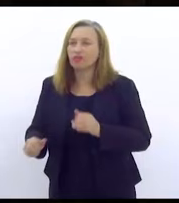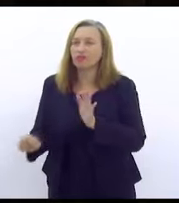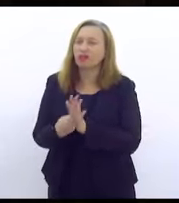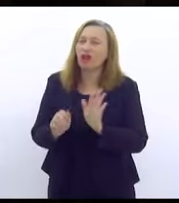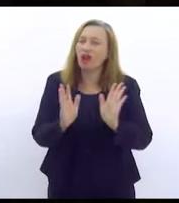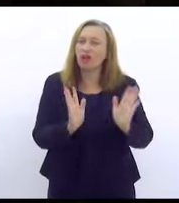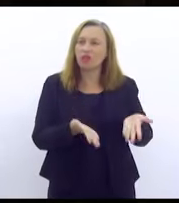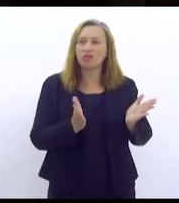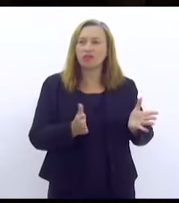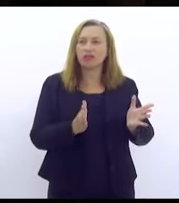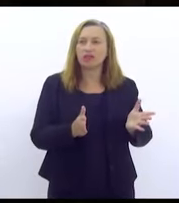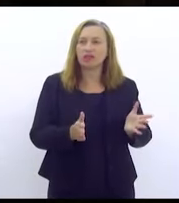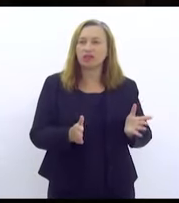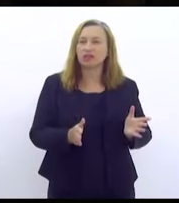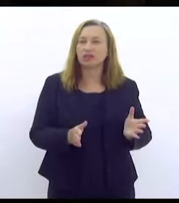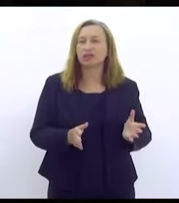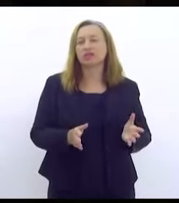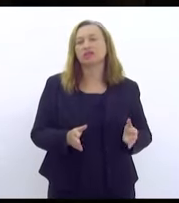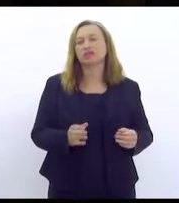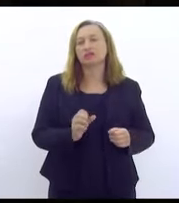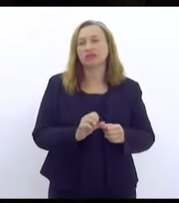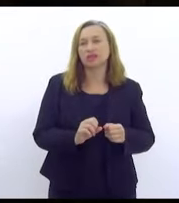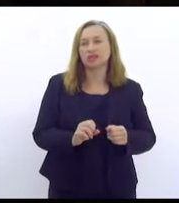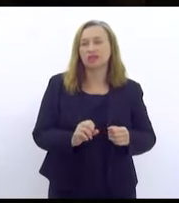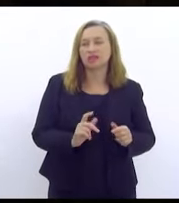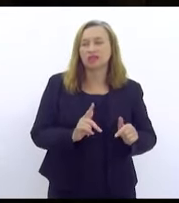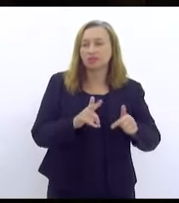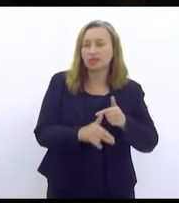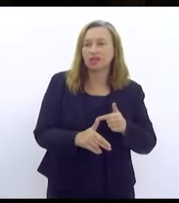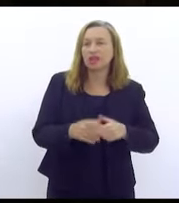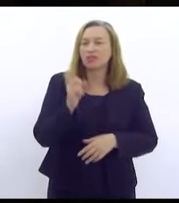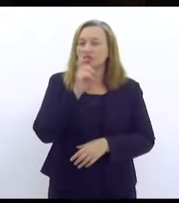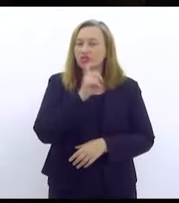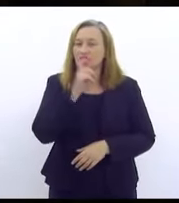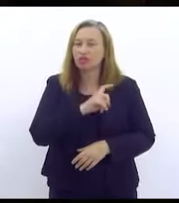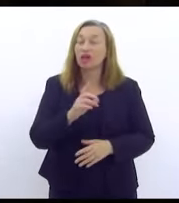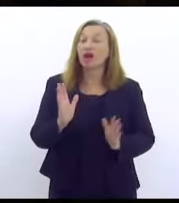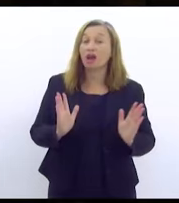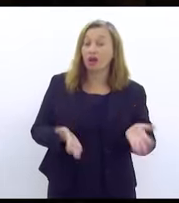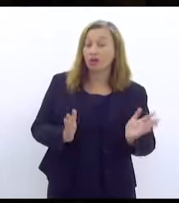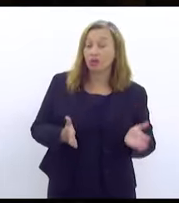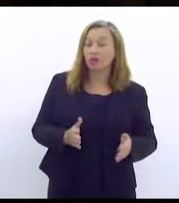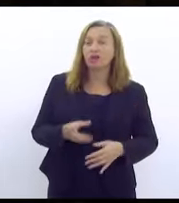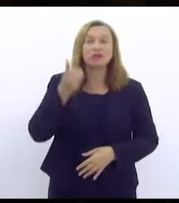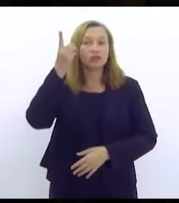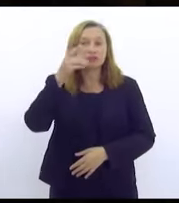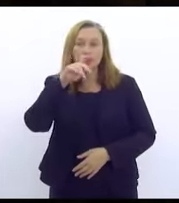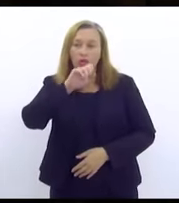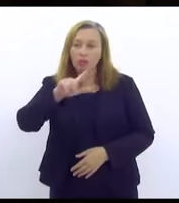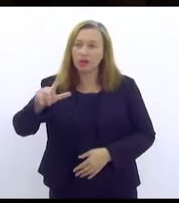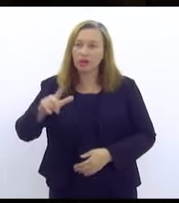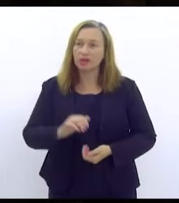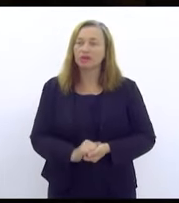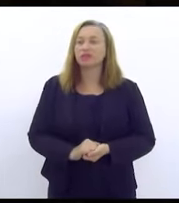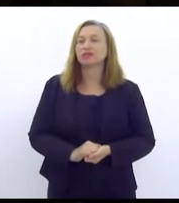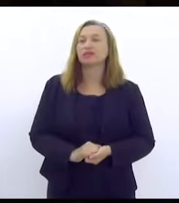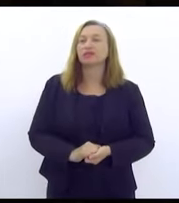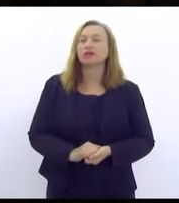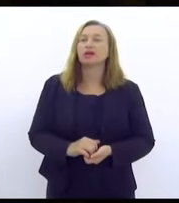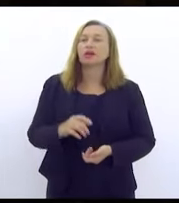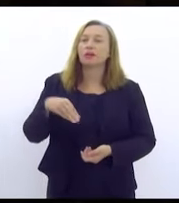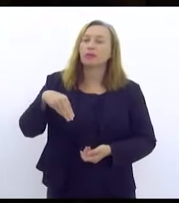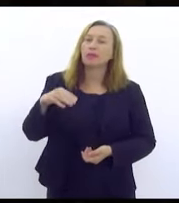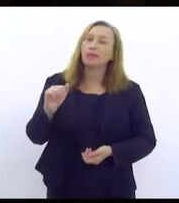agora tomar uma medida efetiva? Um mentiroso, mentiroso que é. Agora, por incrível que pareça, deputado Paubel, ele importa da cidade de